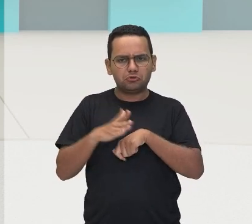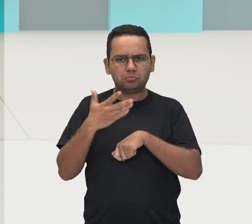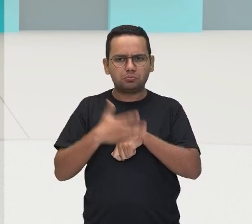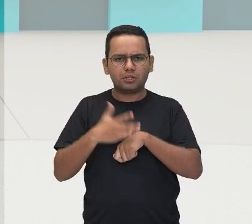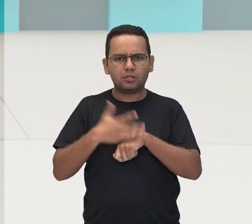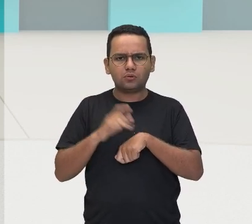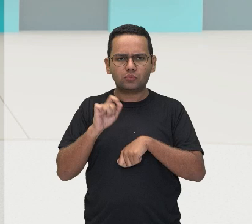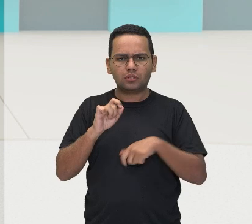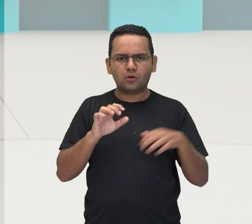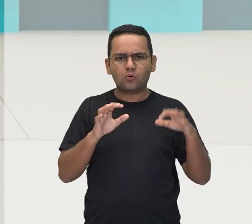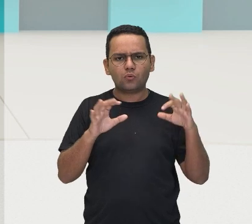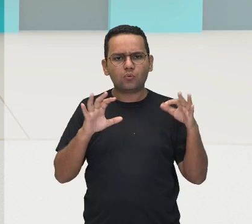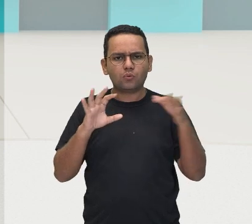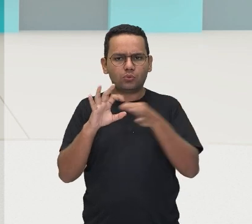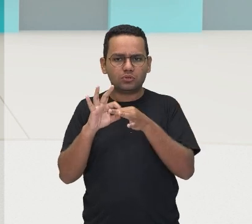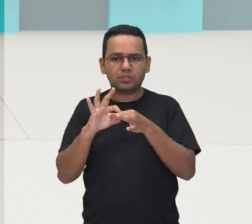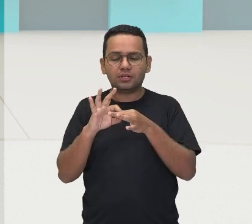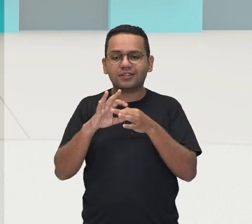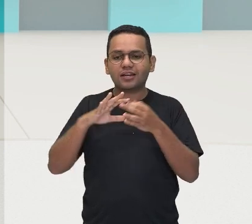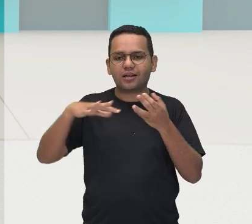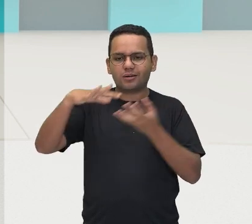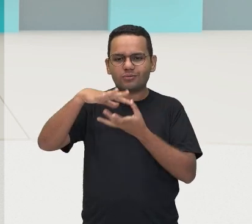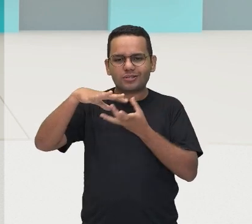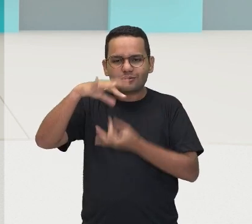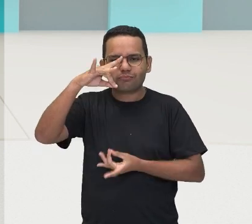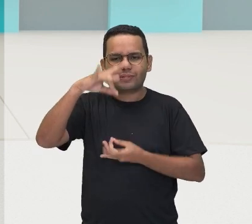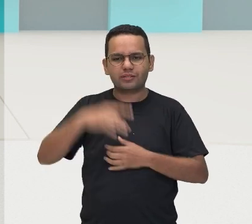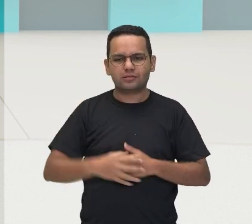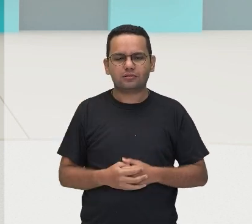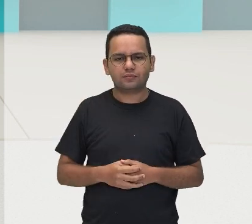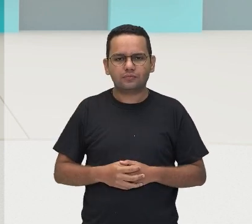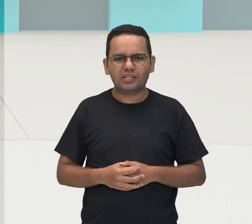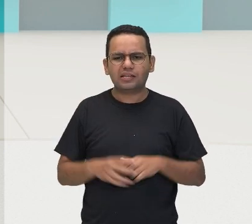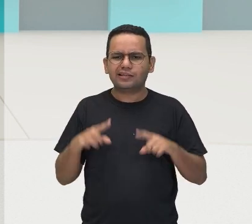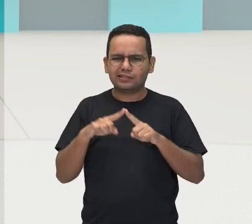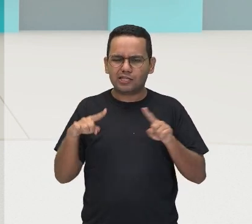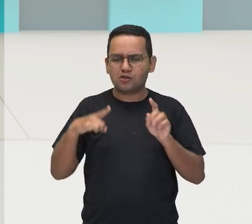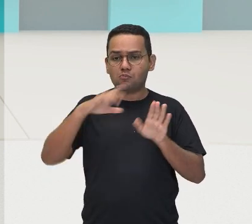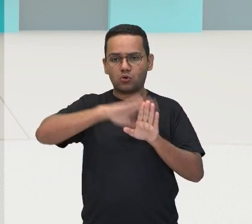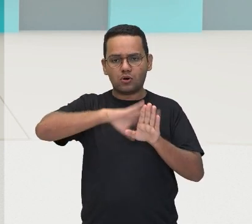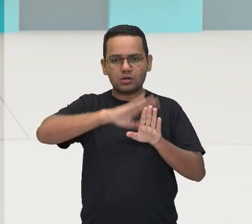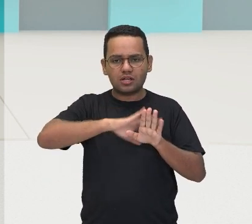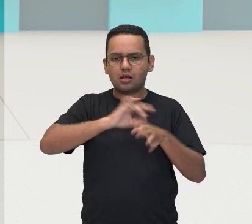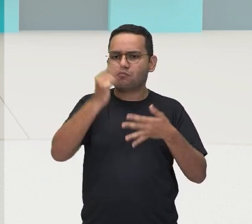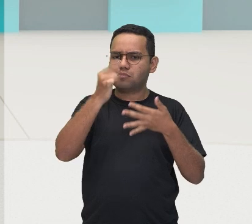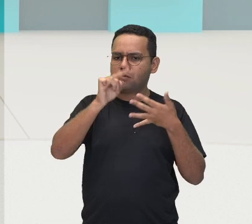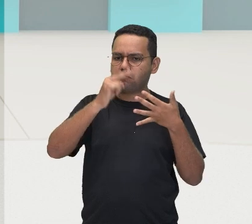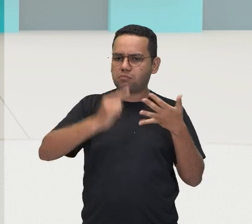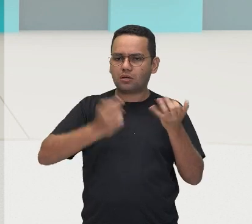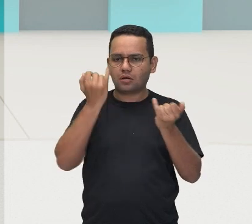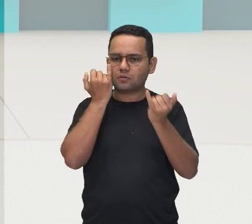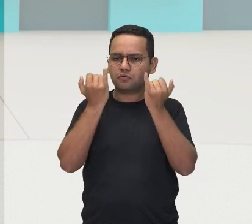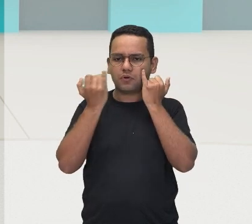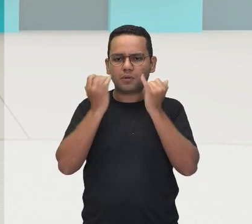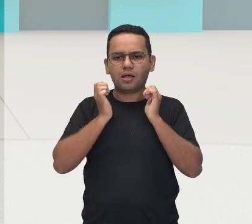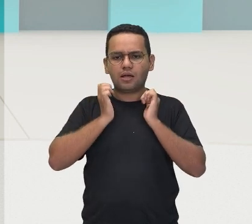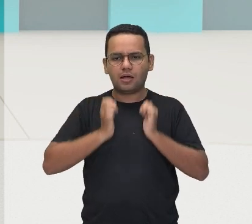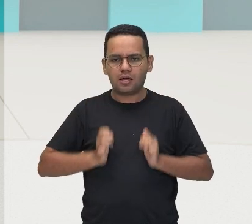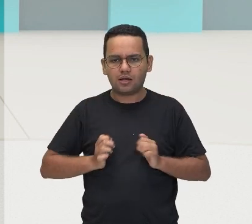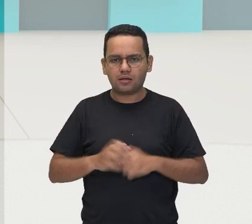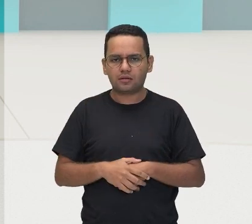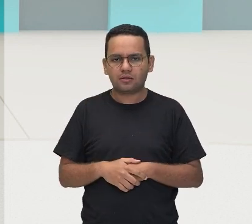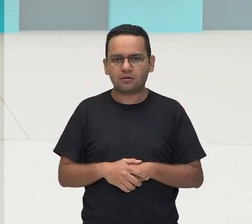unida ali à questão espiritual, né? Tinha toda uma filosofia por trás dessas lutas, não era apenas